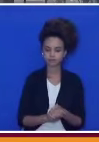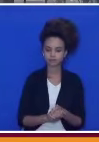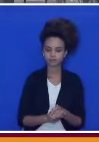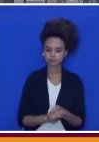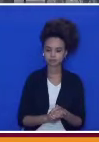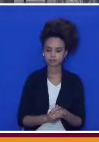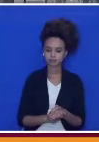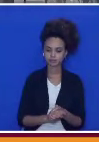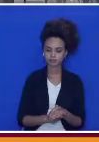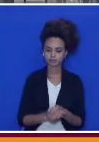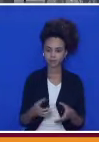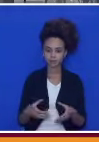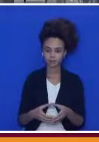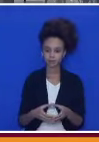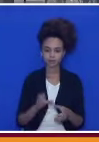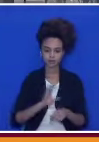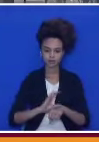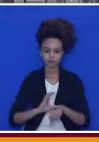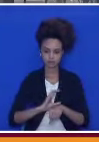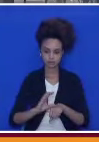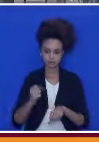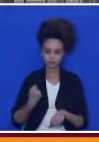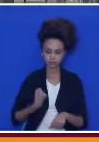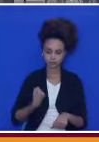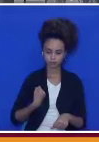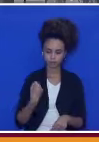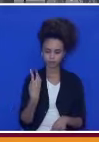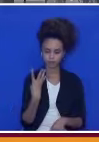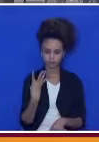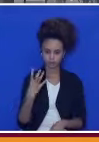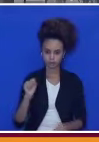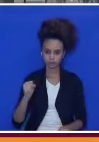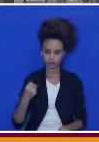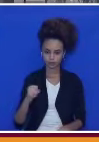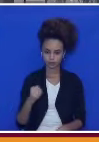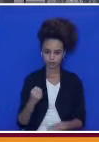10. Bola cinza, número 48.